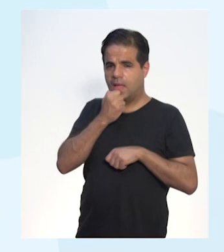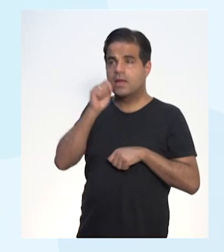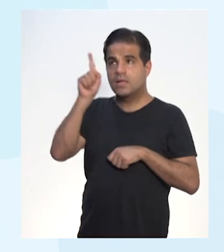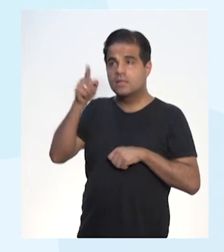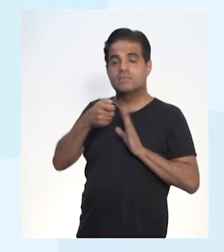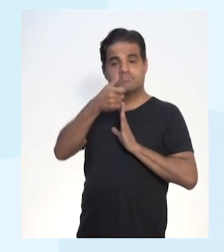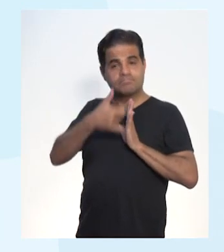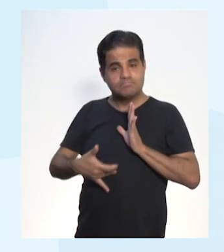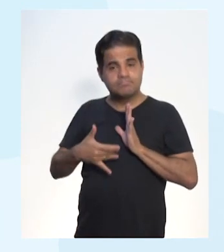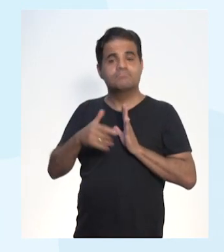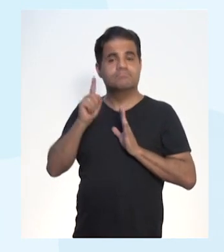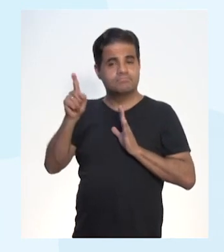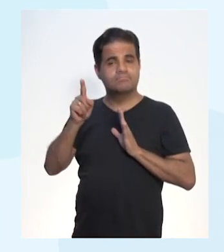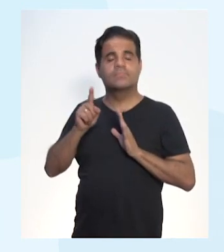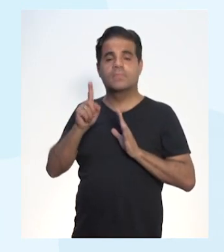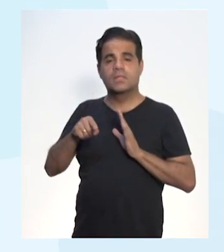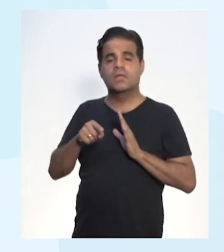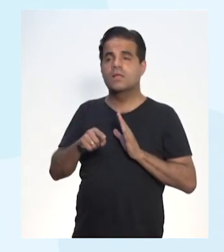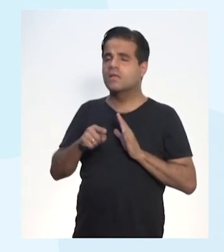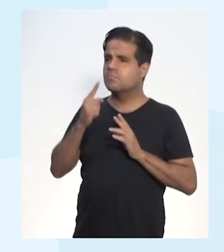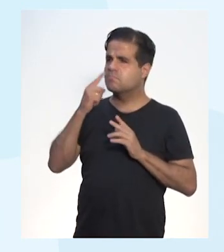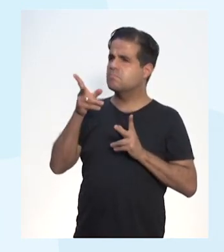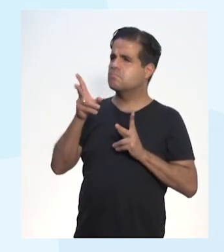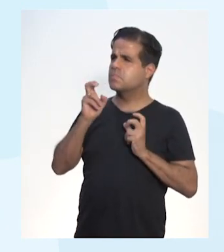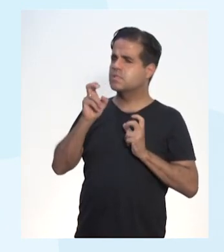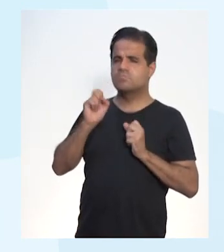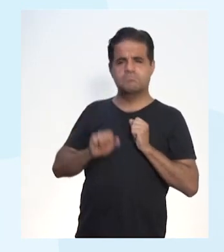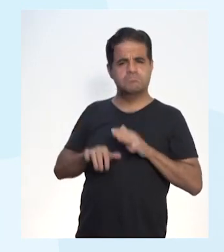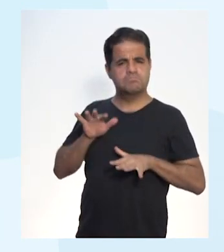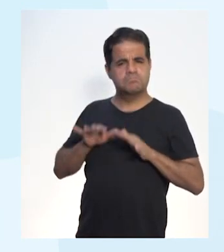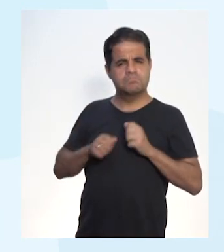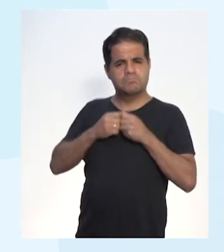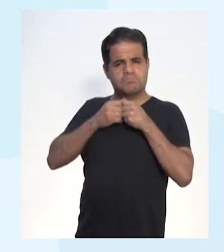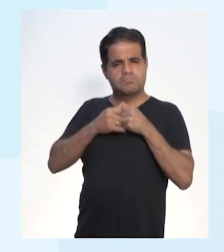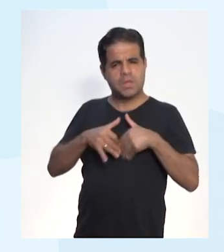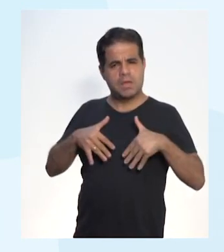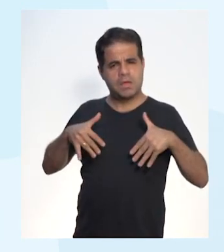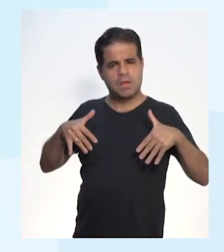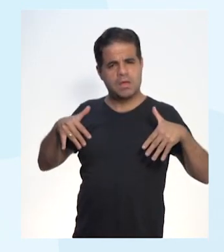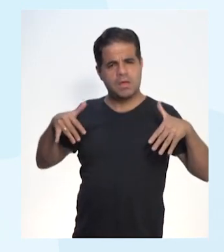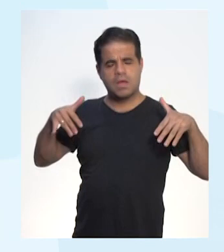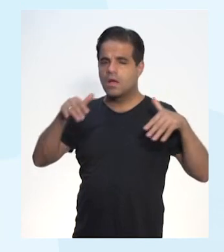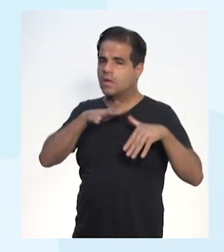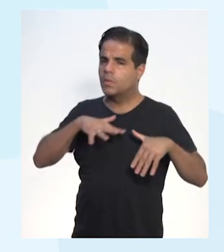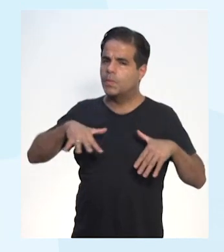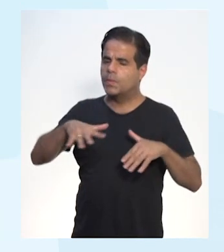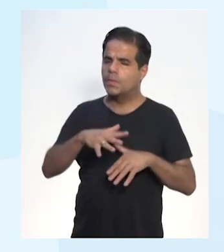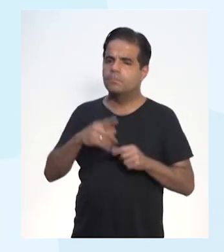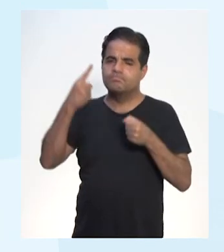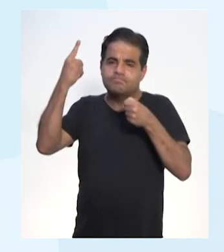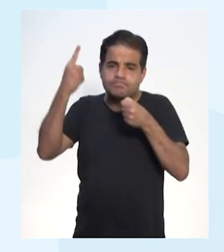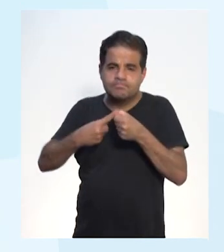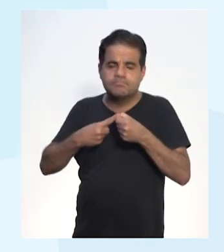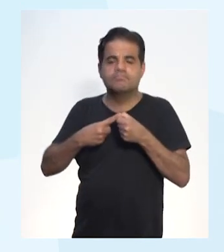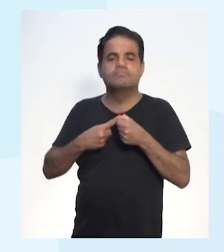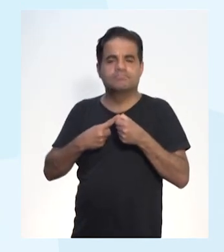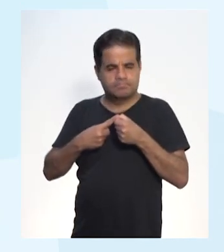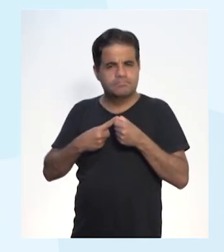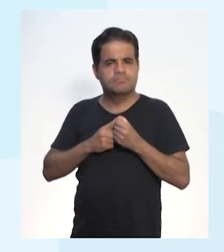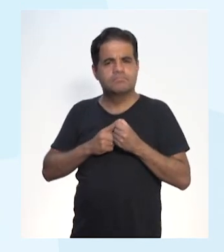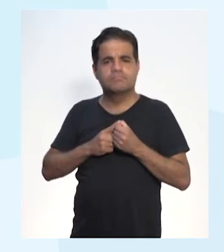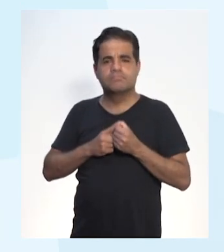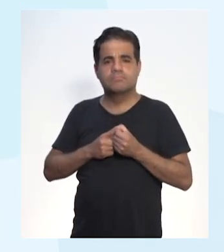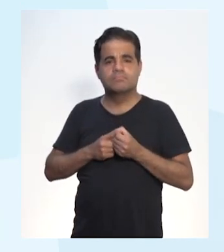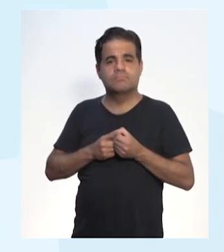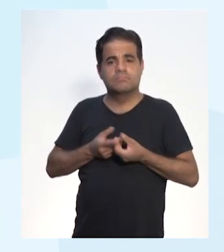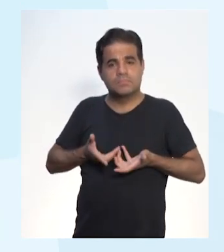e Faraday, ele é quem percebeu que a variação do fluxo magnético no interior de uma